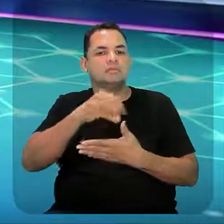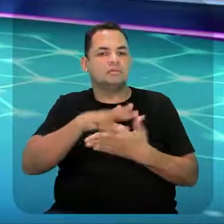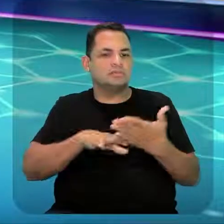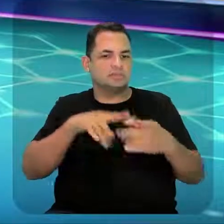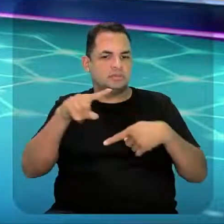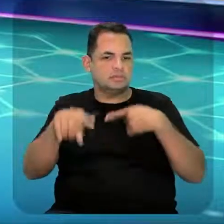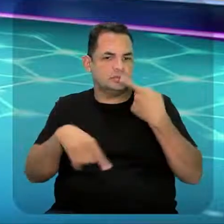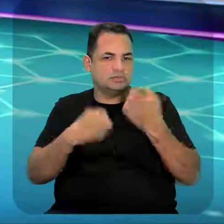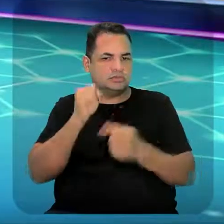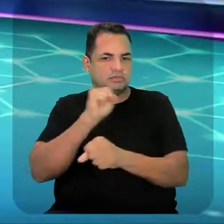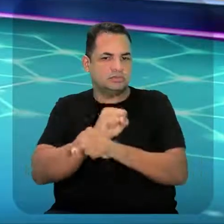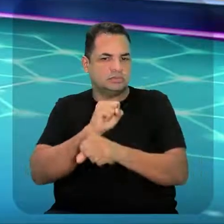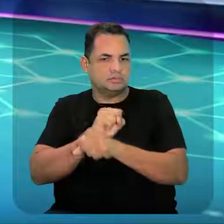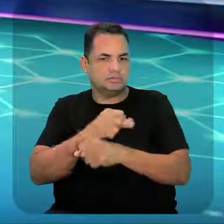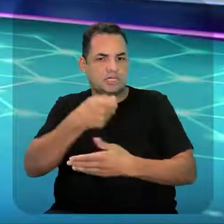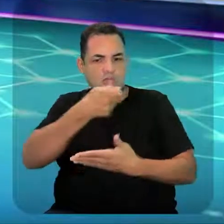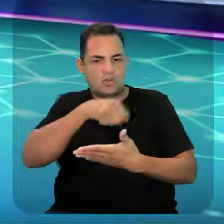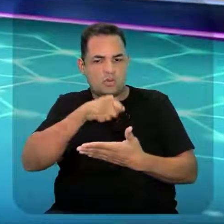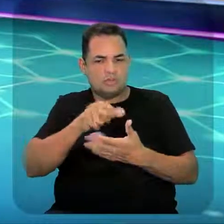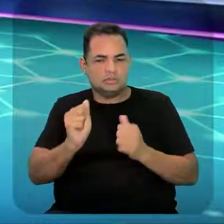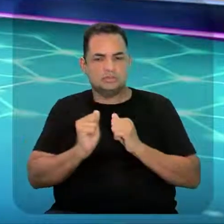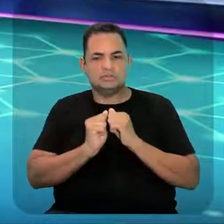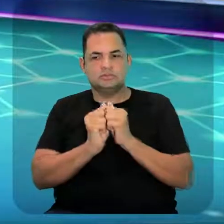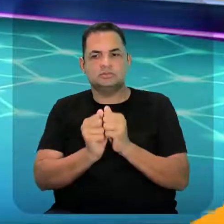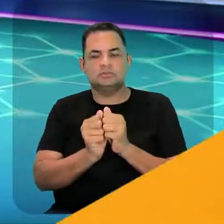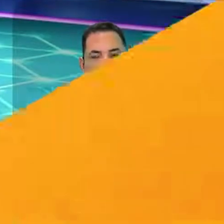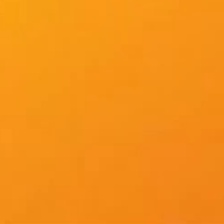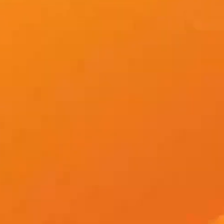ficar esperando você vir aqui para a gente fazer a correção juntos.